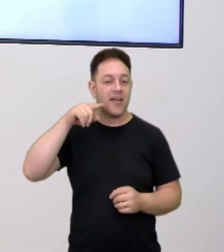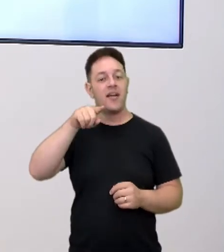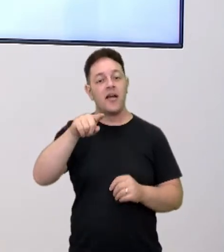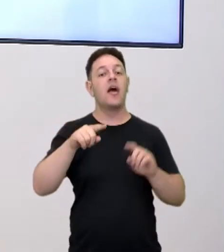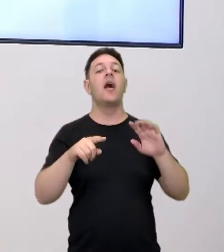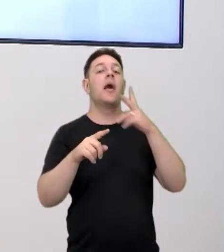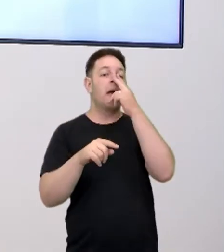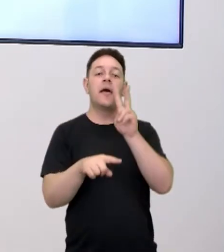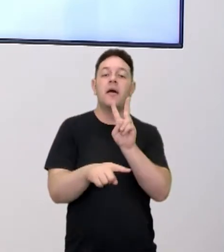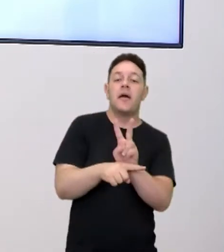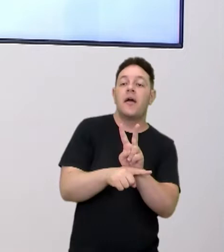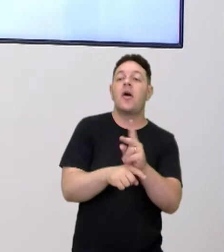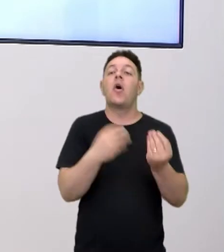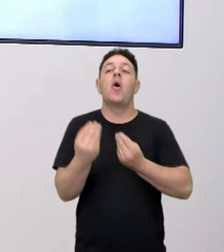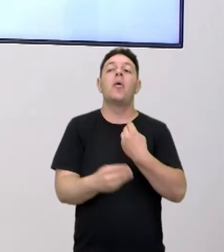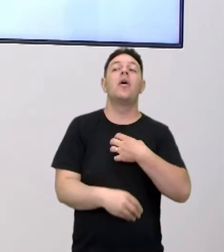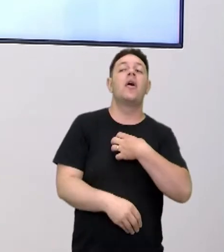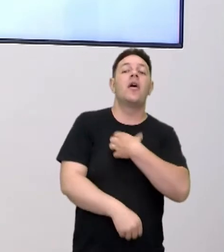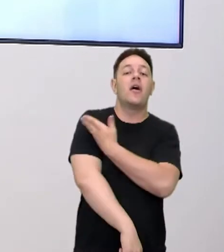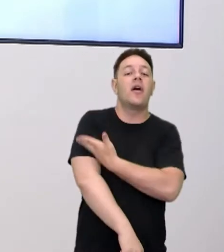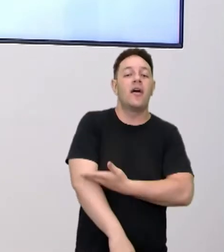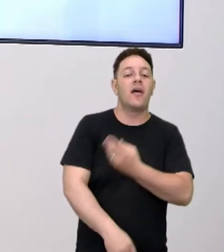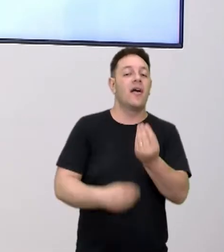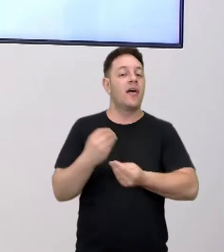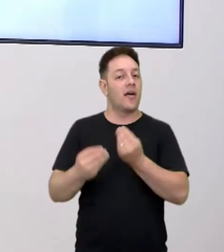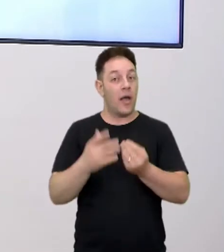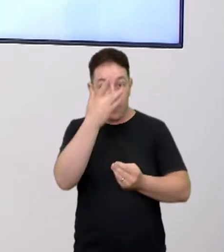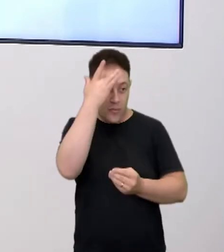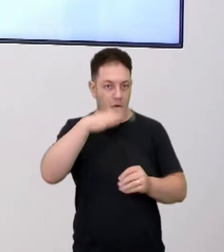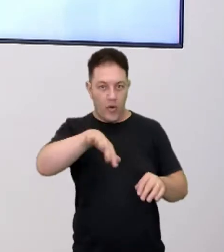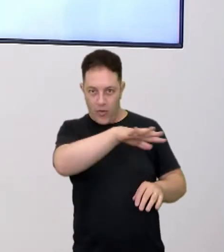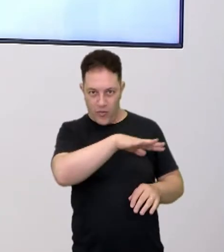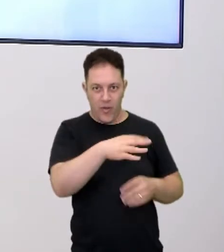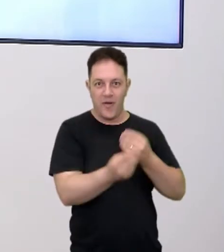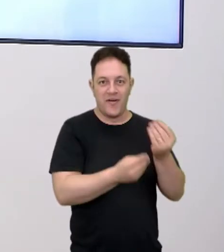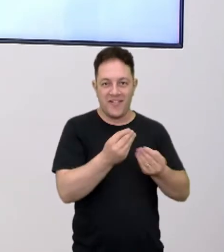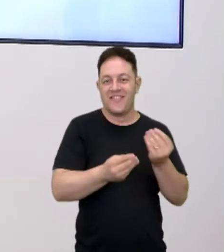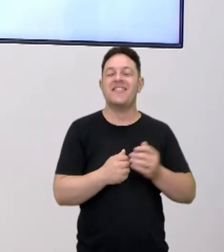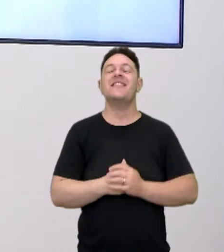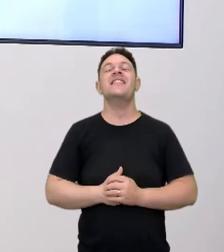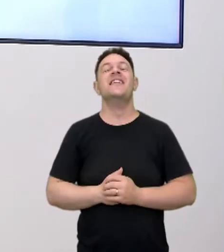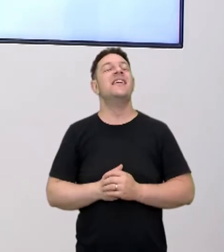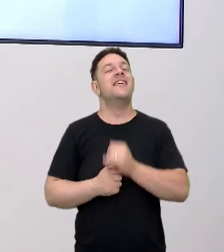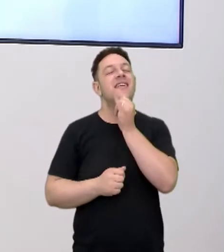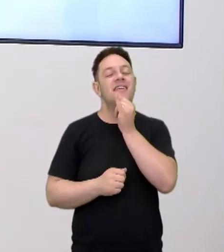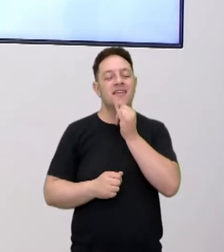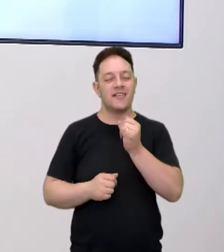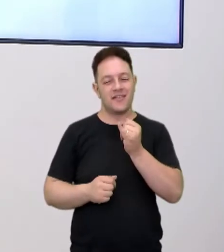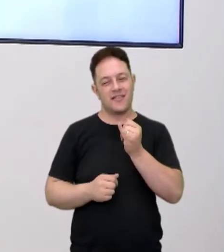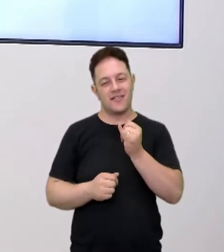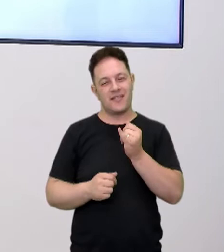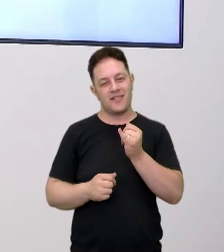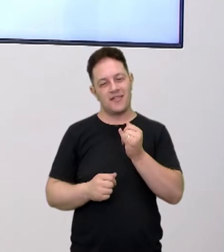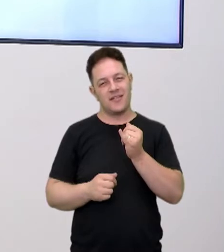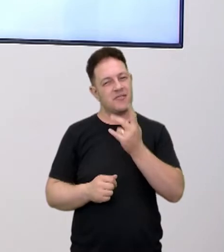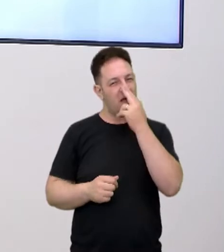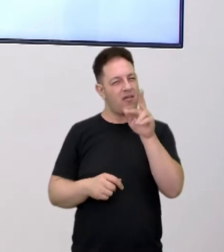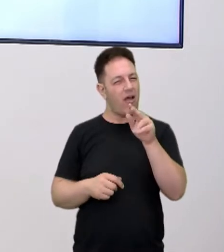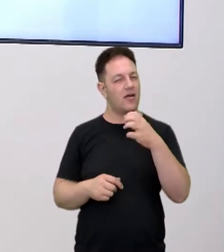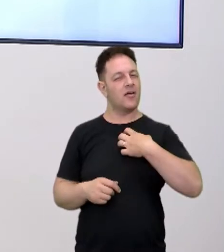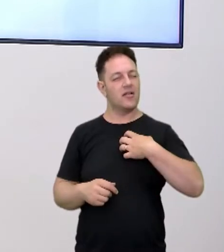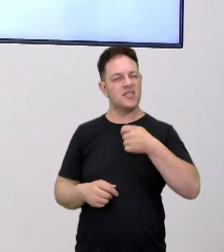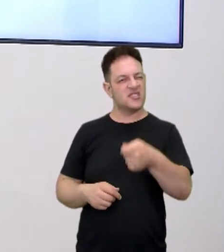certos comportamentos de você. As pessoas começam a Eu acho que eu até exigi, em